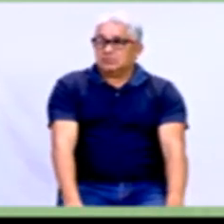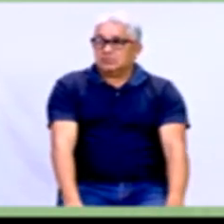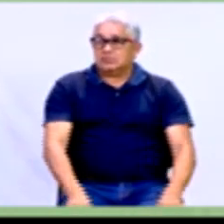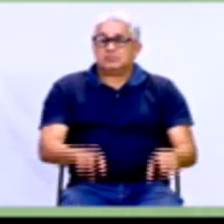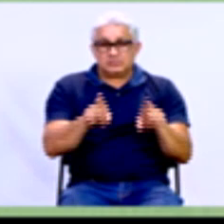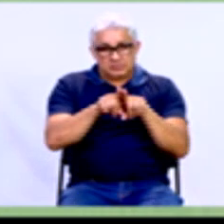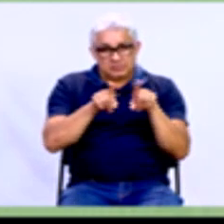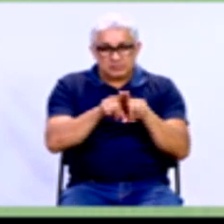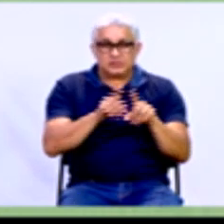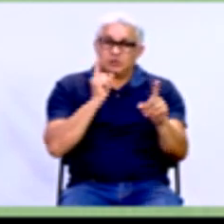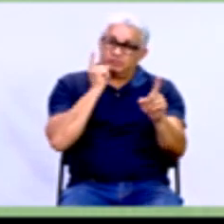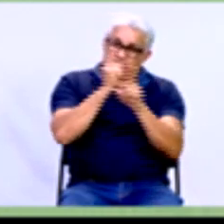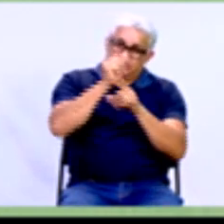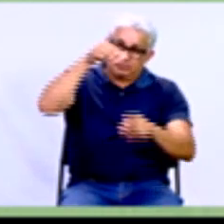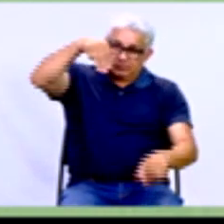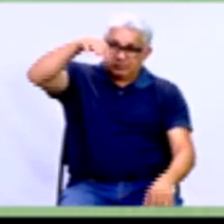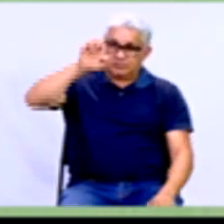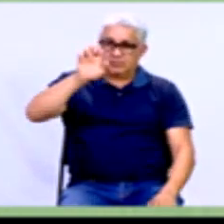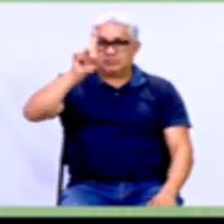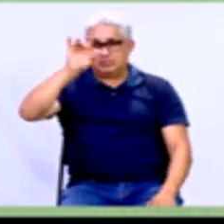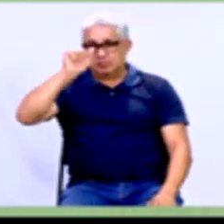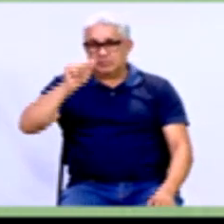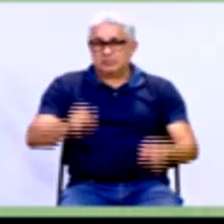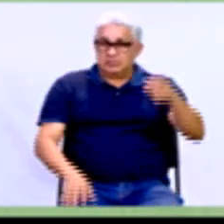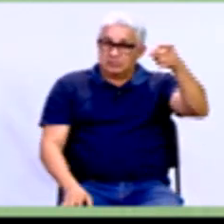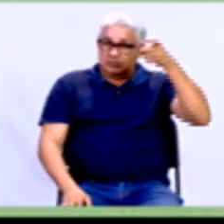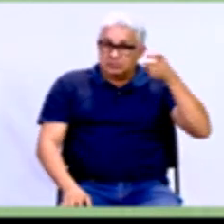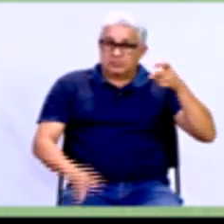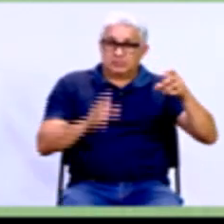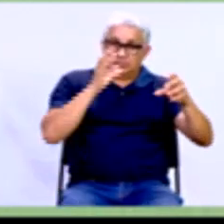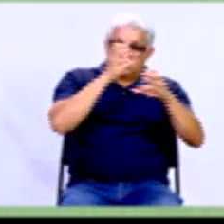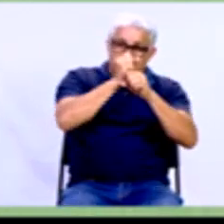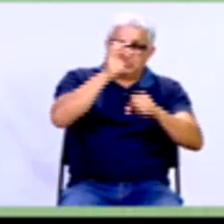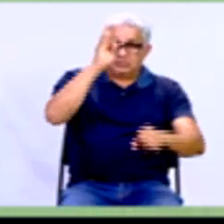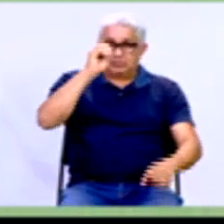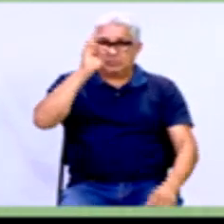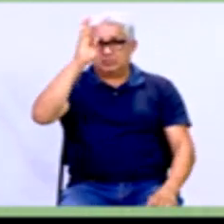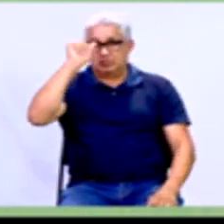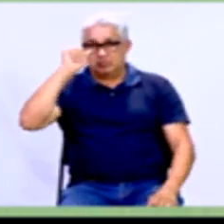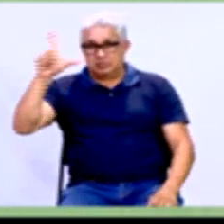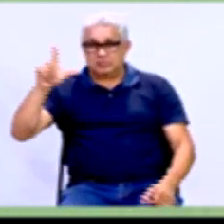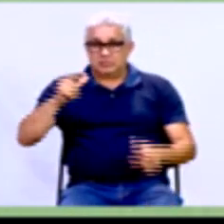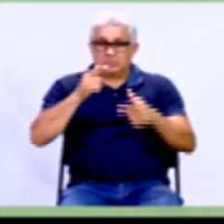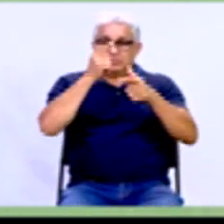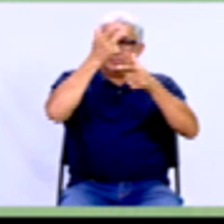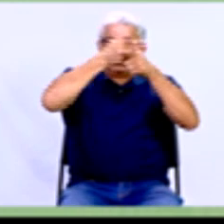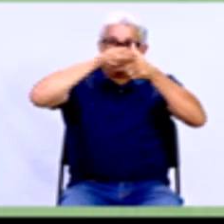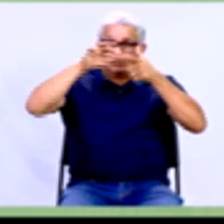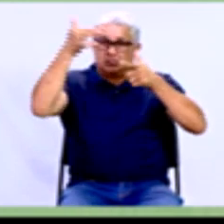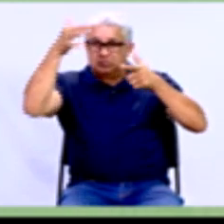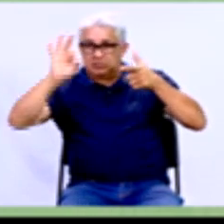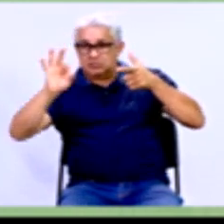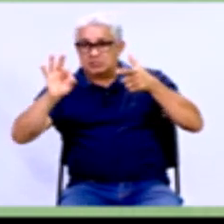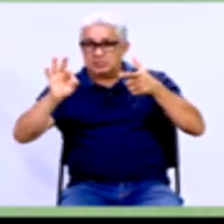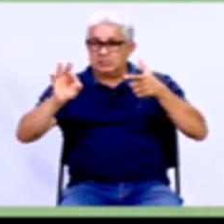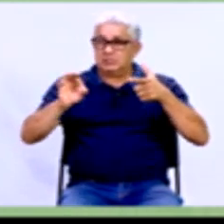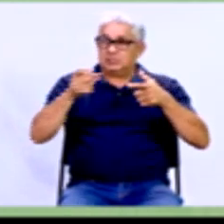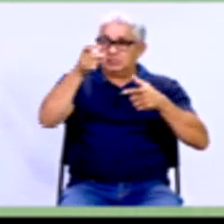Consequentemente, para a gente encontrar a média aqui de X, é pegar o total de X e dividir por 10. Se o total de